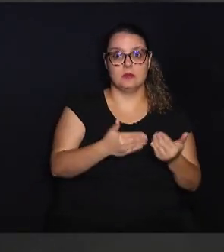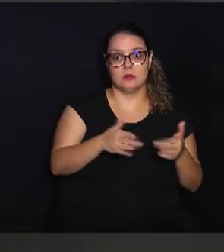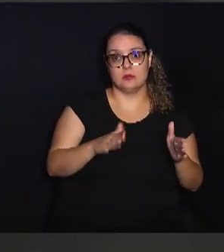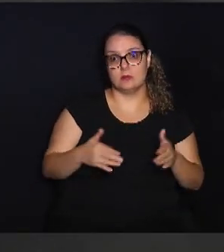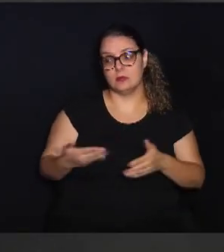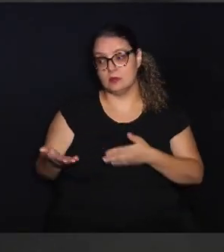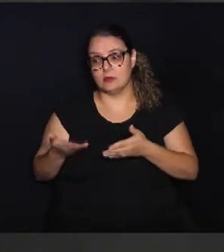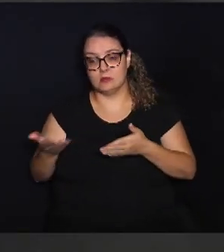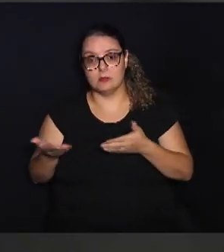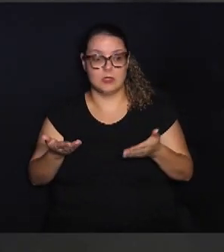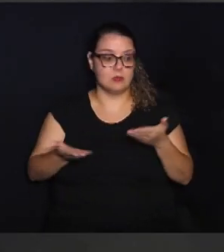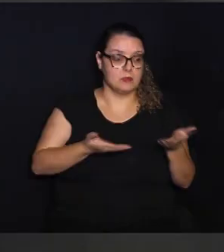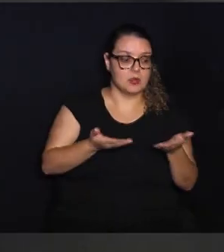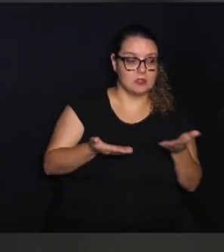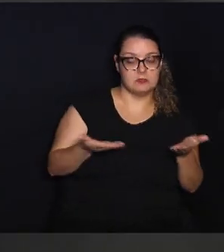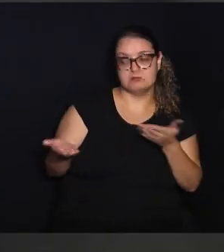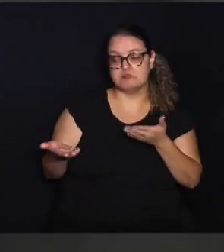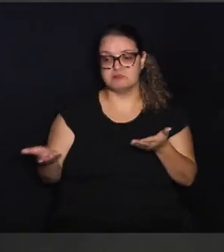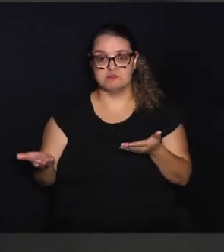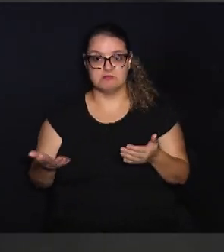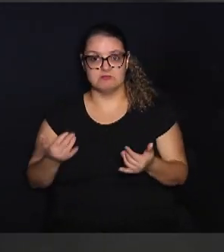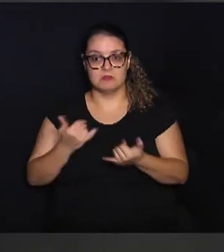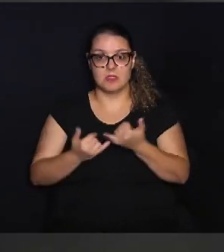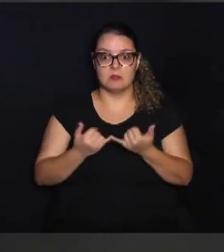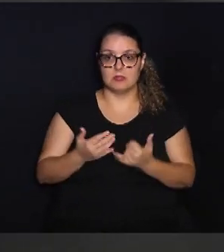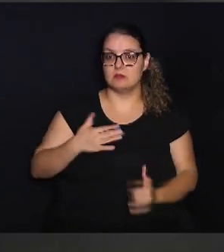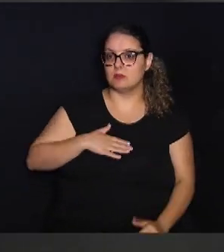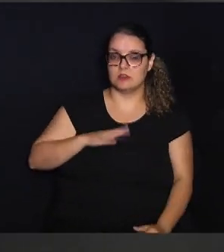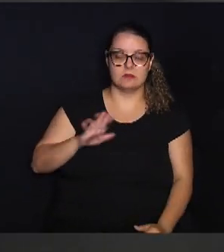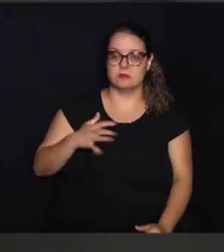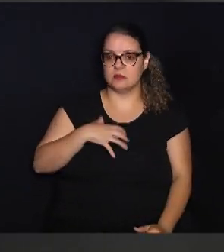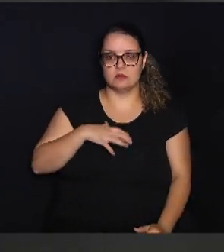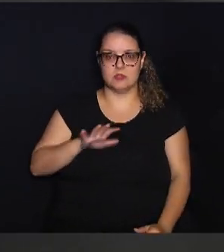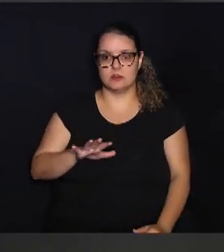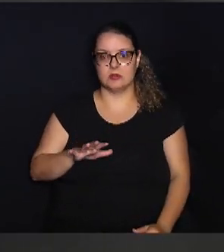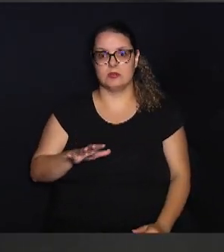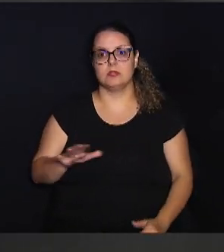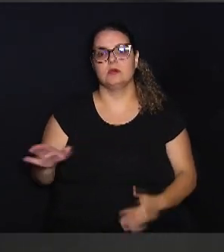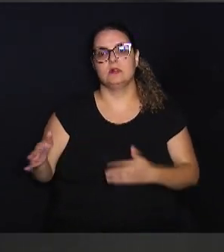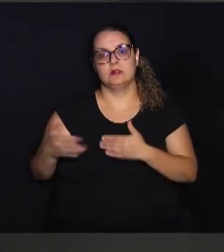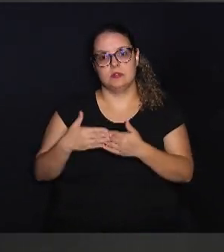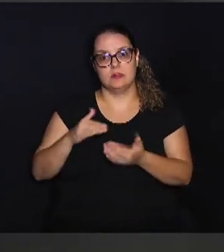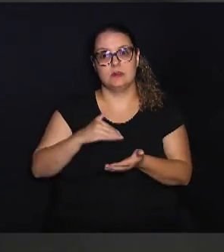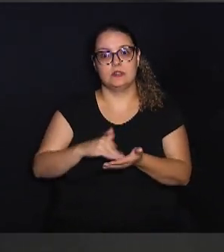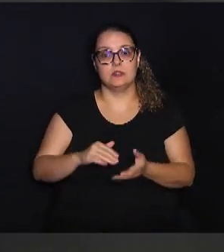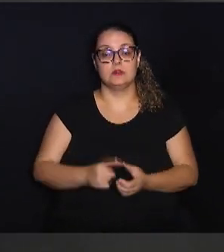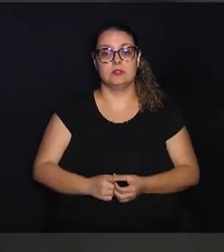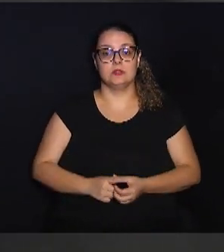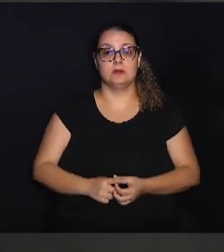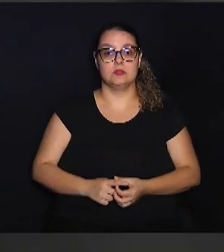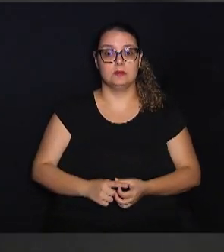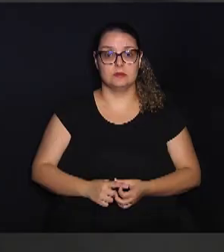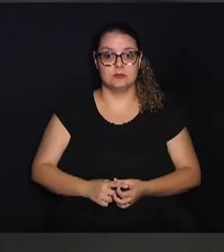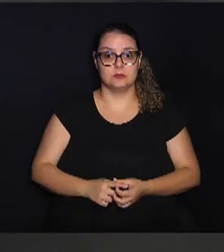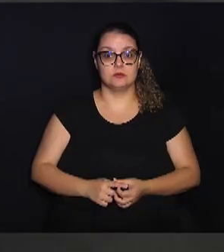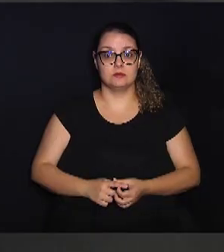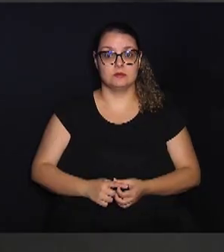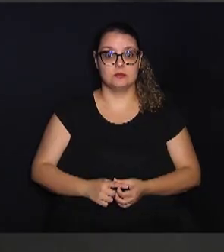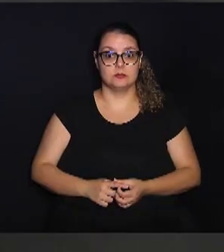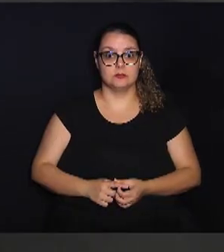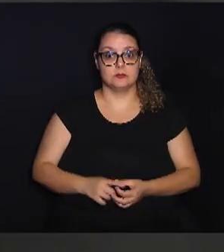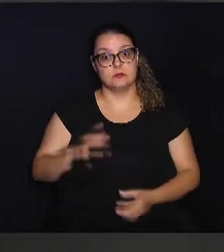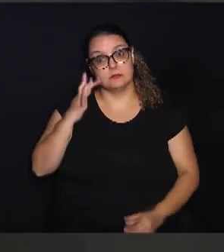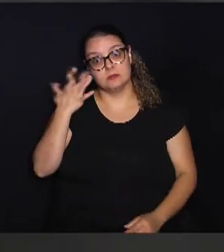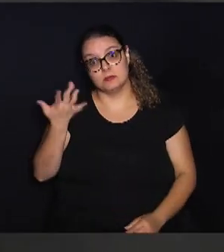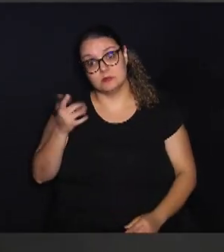levando meia boca lá, meia boca aqui, só que não é da minha natureza, né? Então a gente fechou o escritório. Inclusive agora não sei o que eu vou fazer na minha